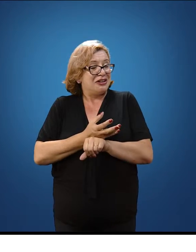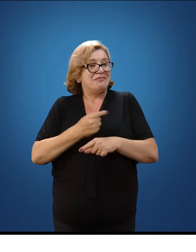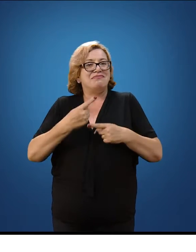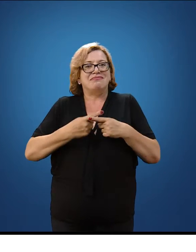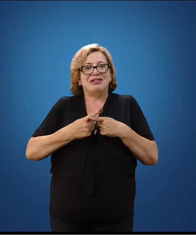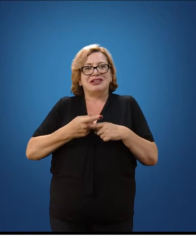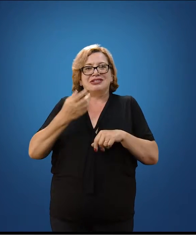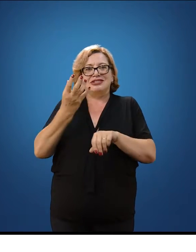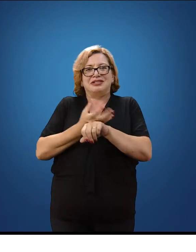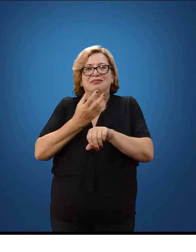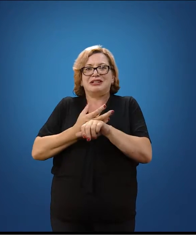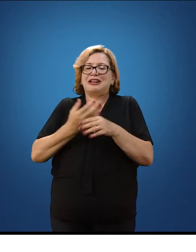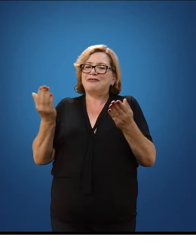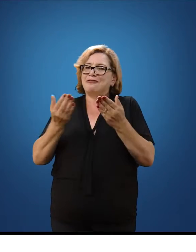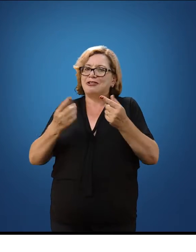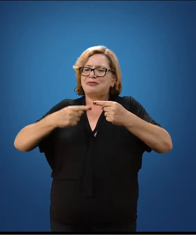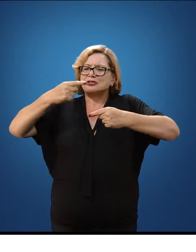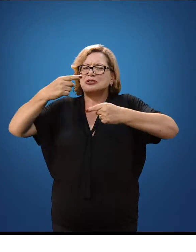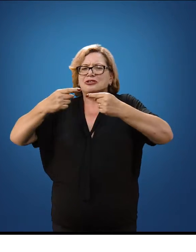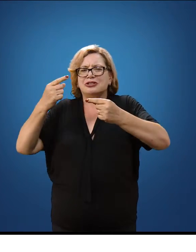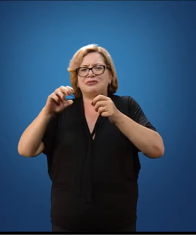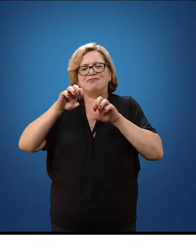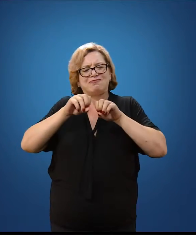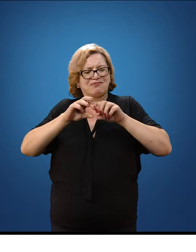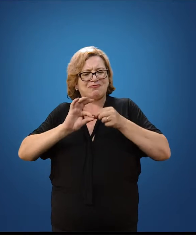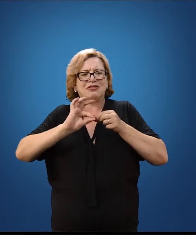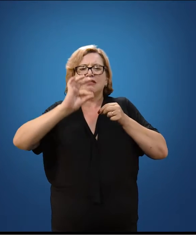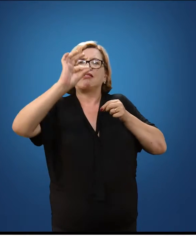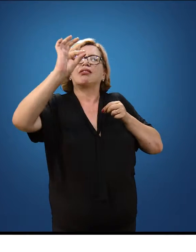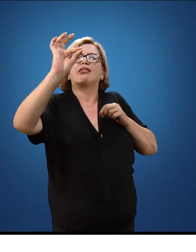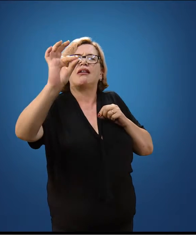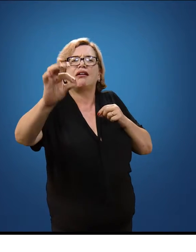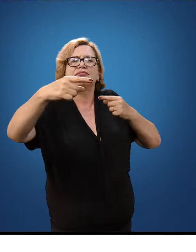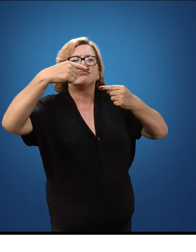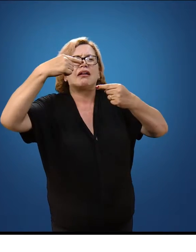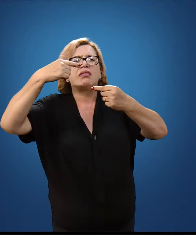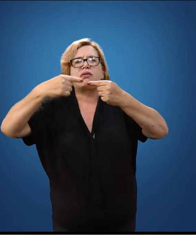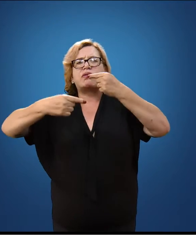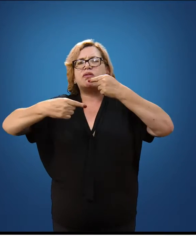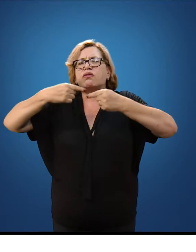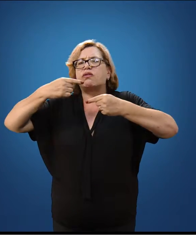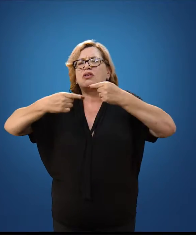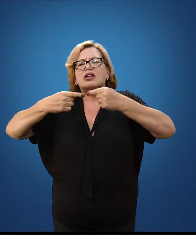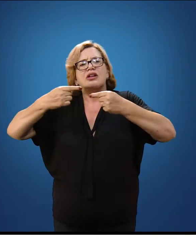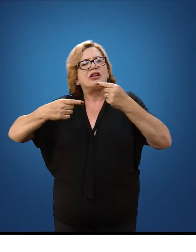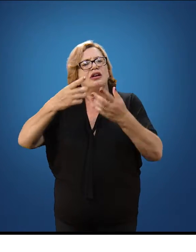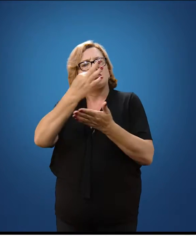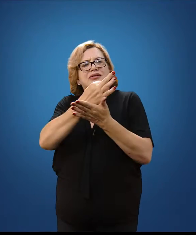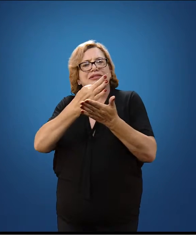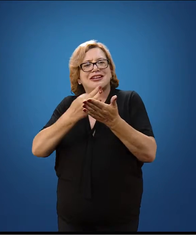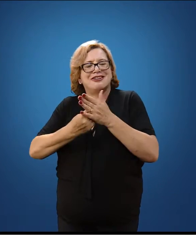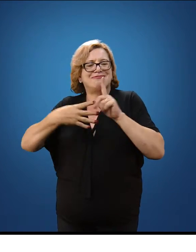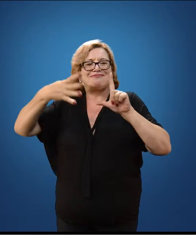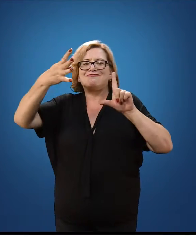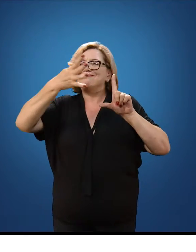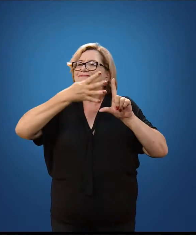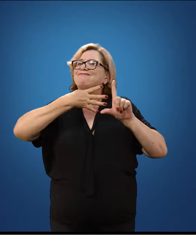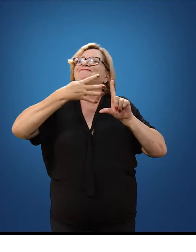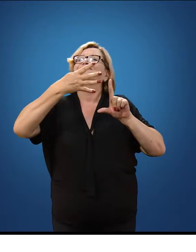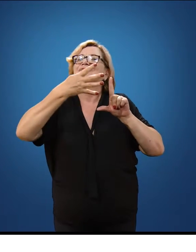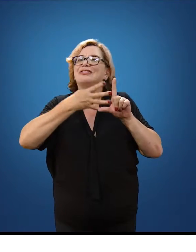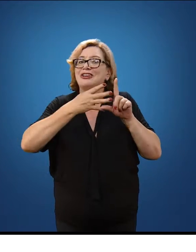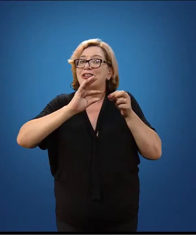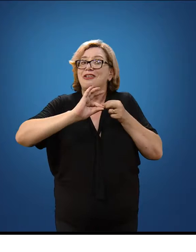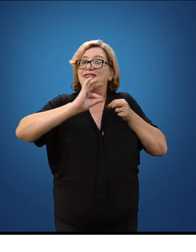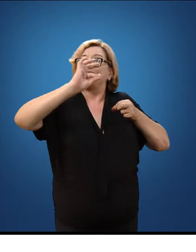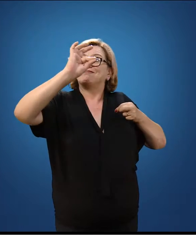estamos debatendo agora é uma disciplina à distância, na qual toda a discussão e os textos vai ser feito a partir de plataformas virtuais. Então você percebe